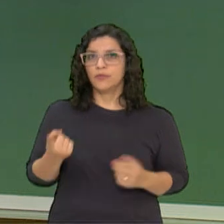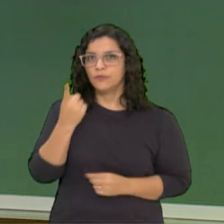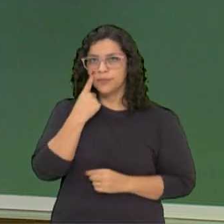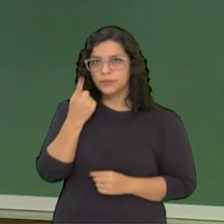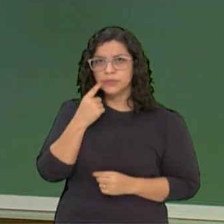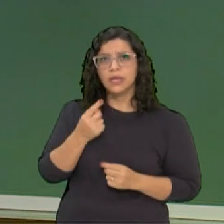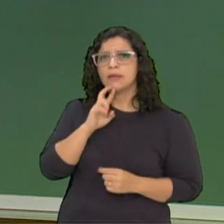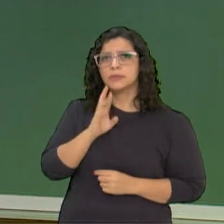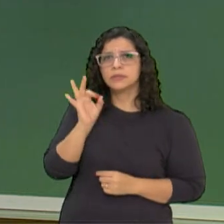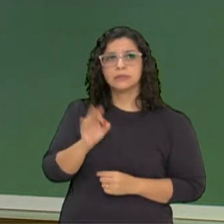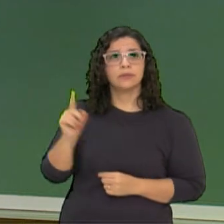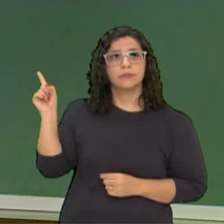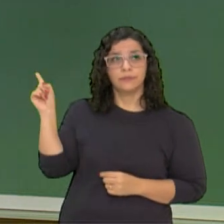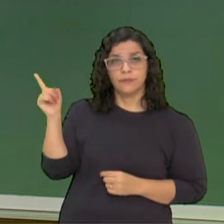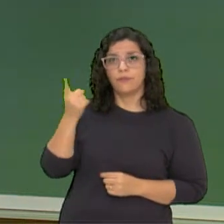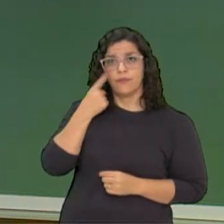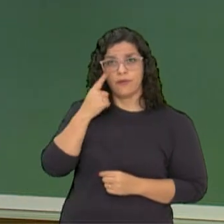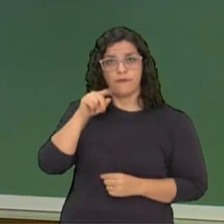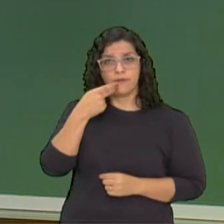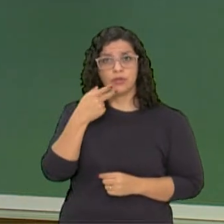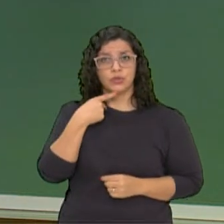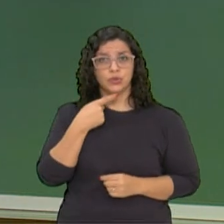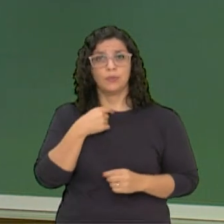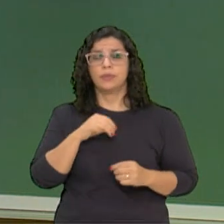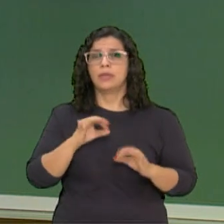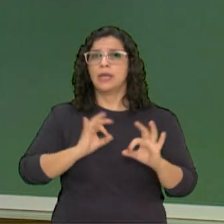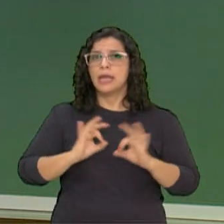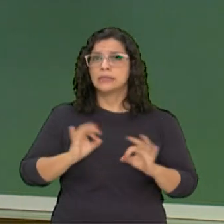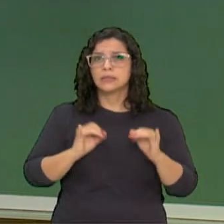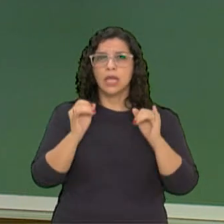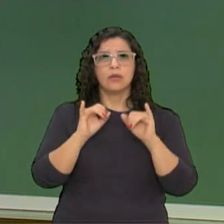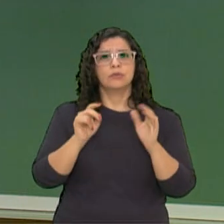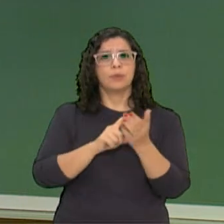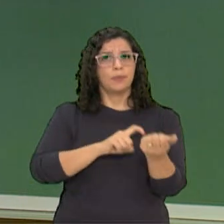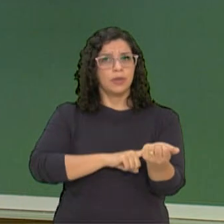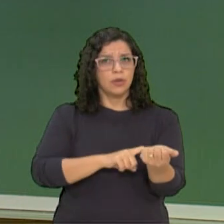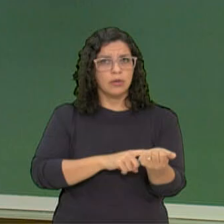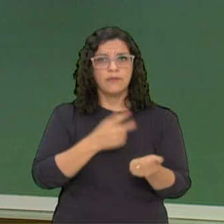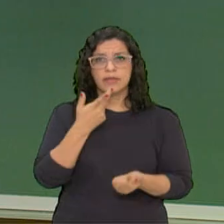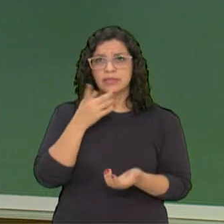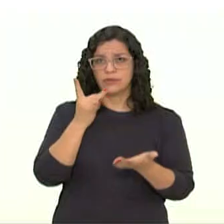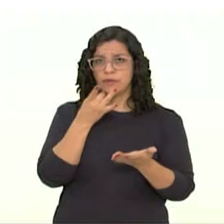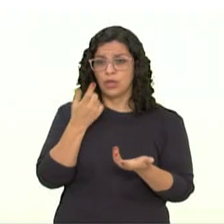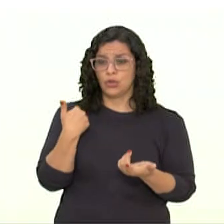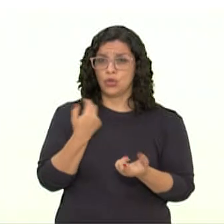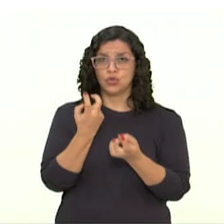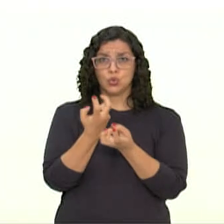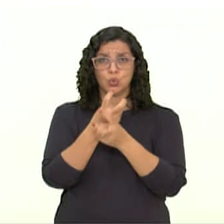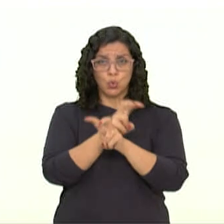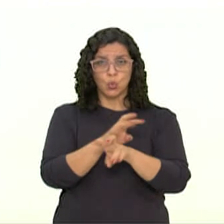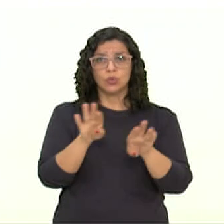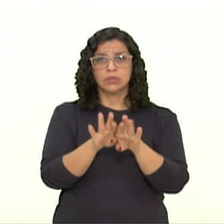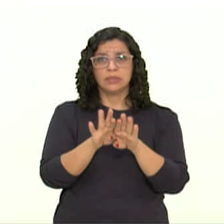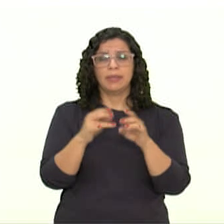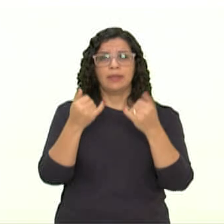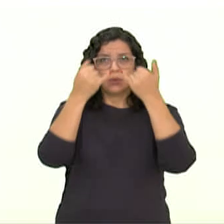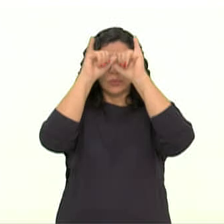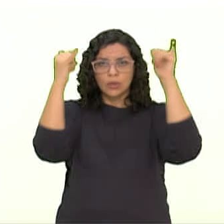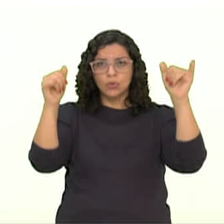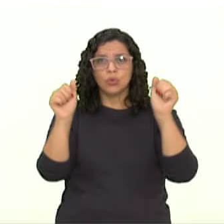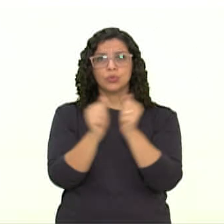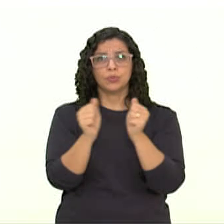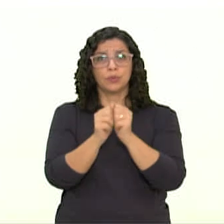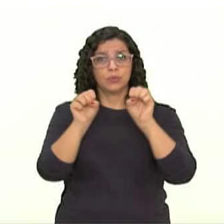Vamos lá então, gente. Então, com relação às células nervosas, é correto afirmar que nos vertebrados, além dos neurônios, o sistema